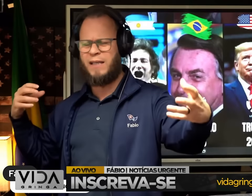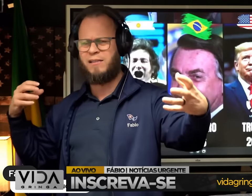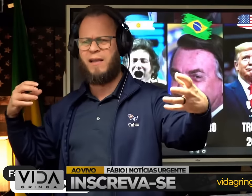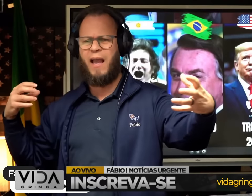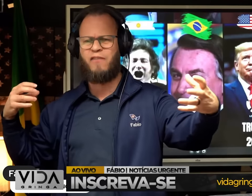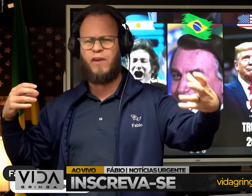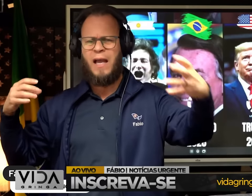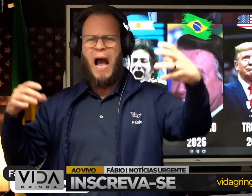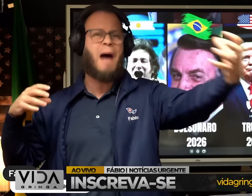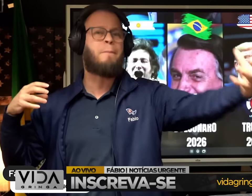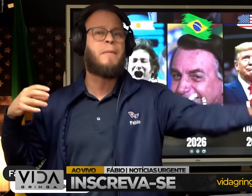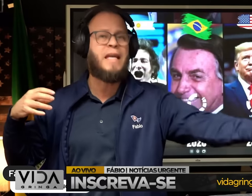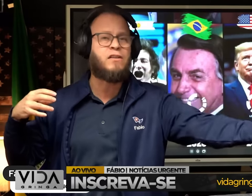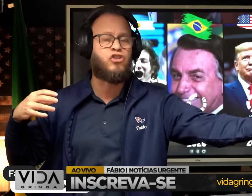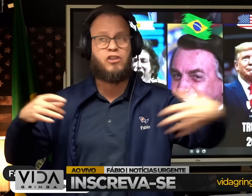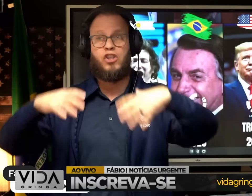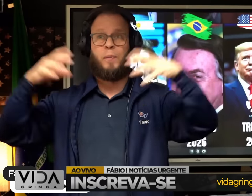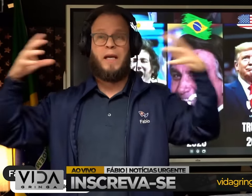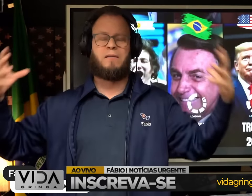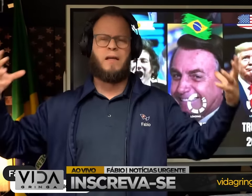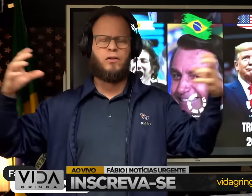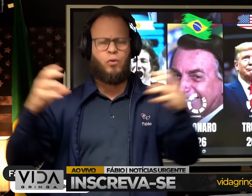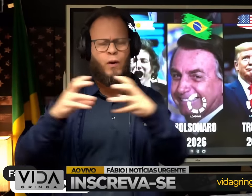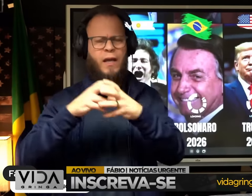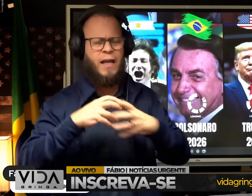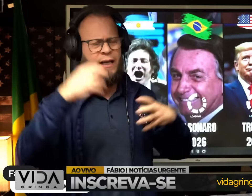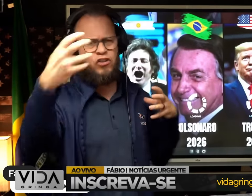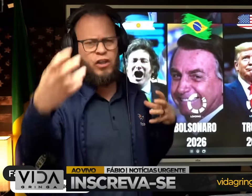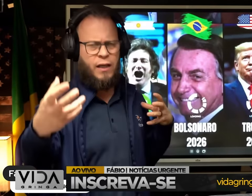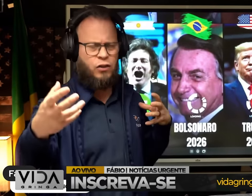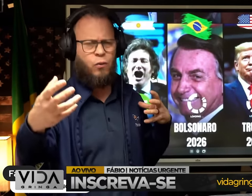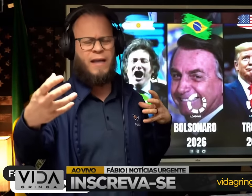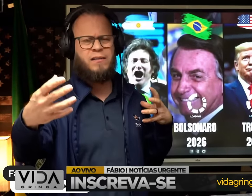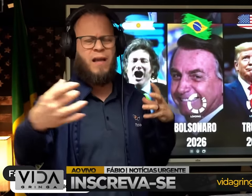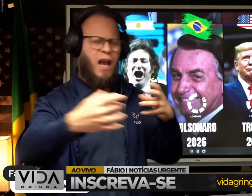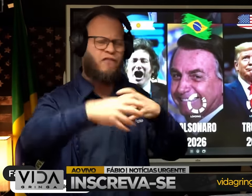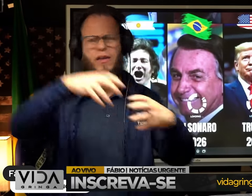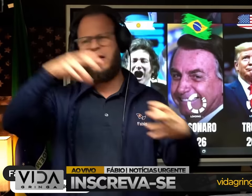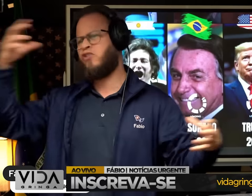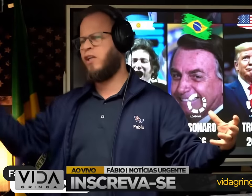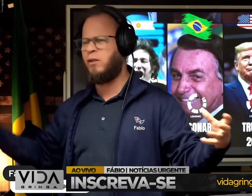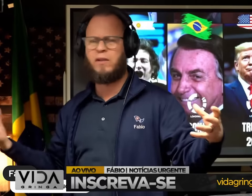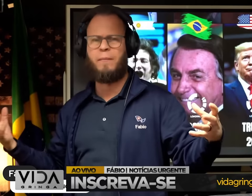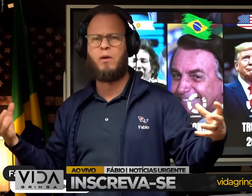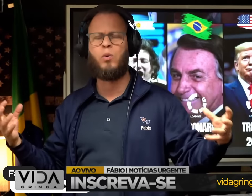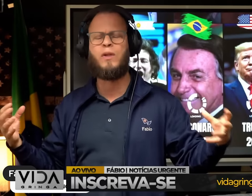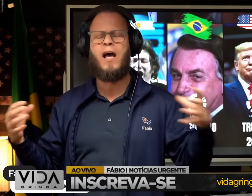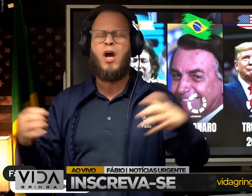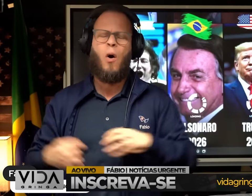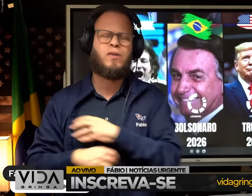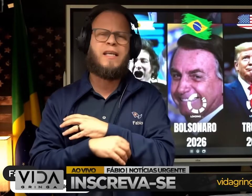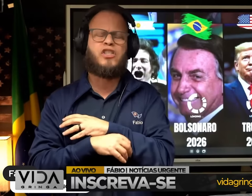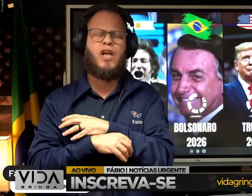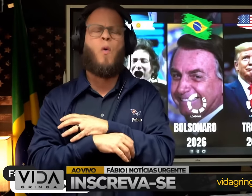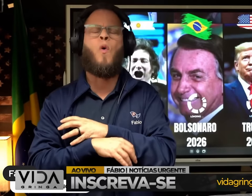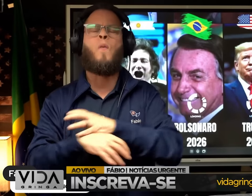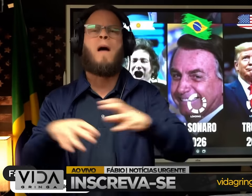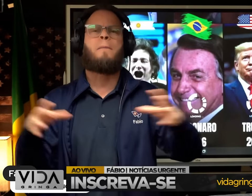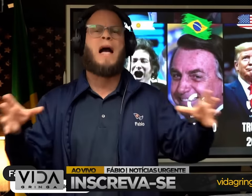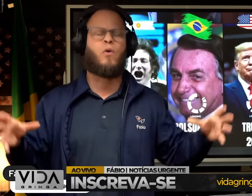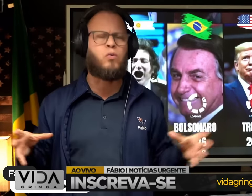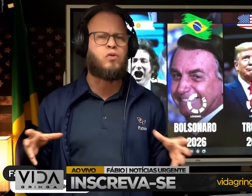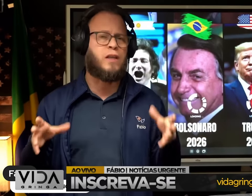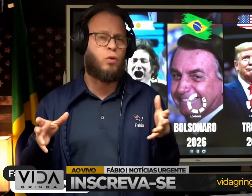com o STF, a mídia despertando e criticando o STF, criticando também o Lula, ou seja,